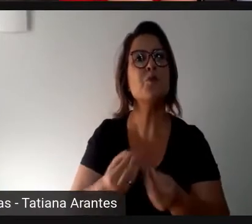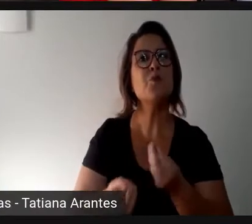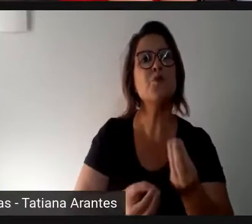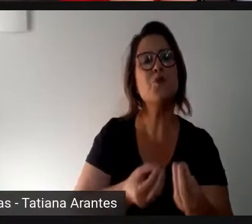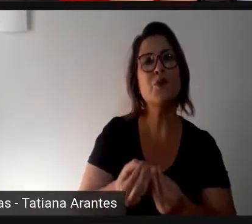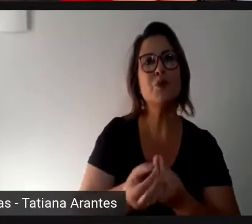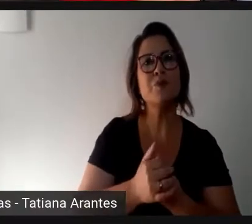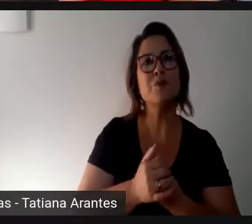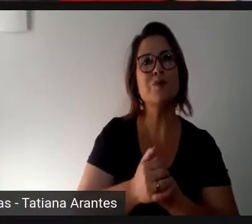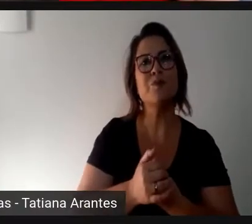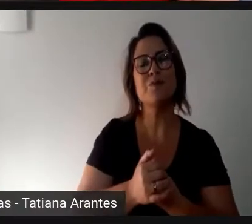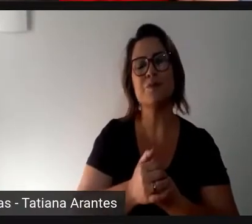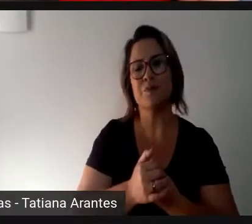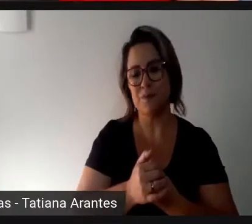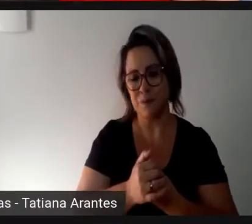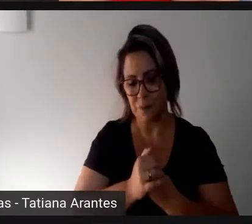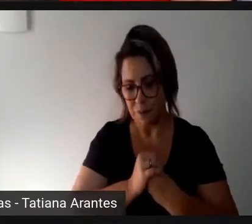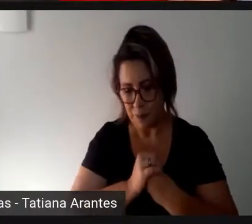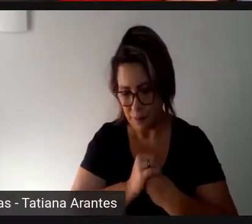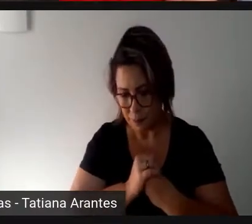área legislativa também.